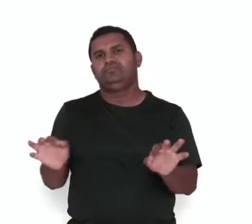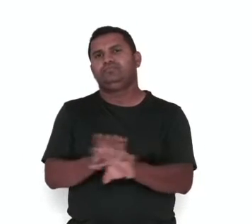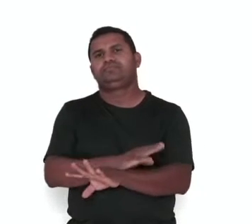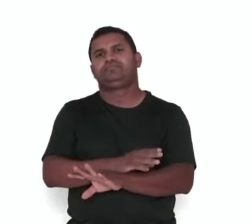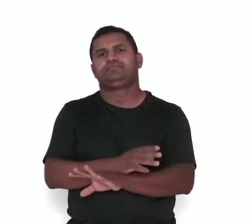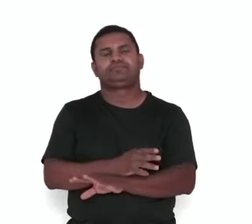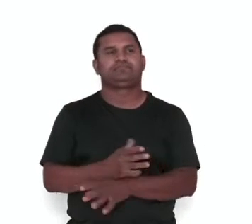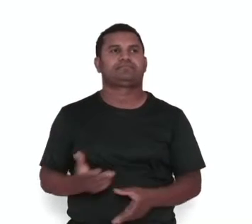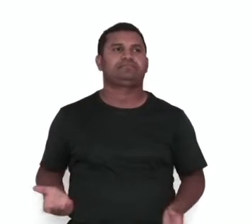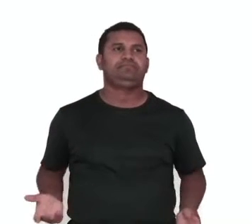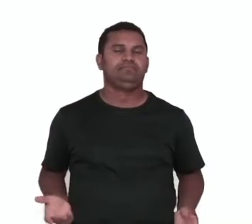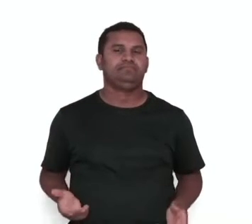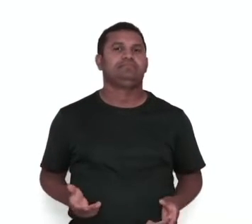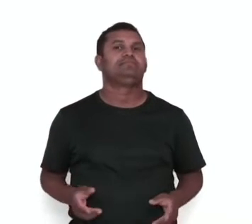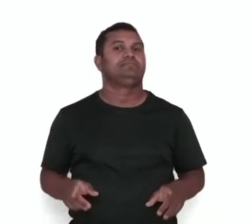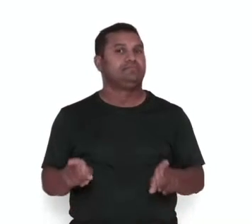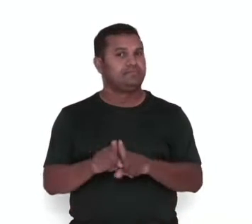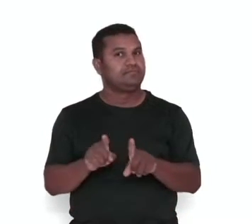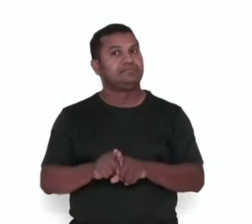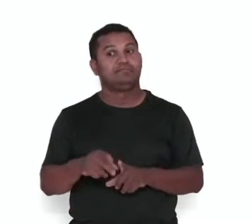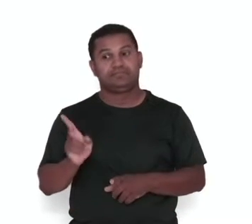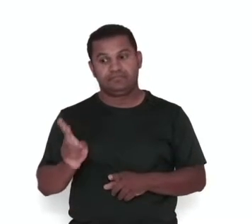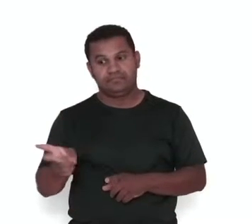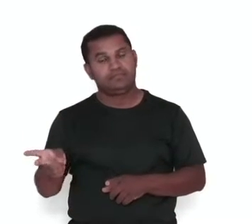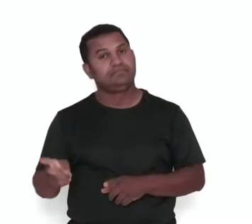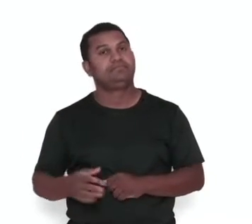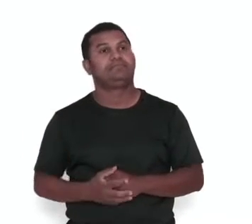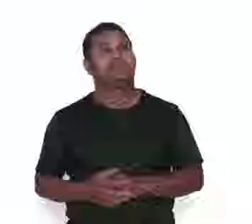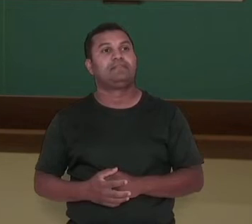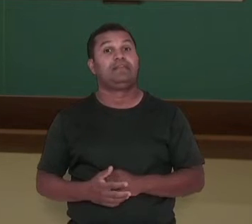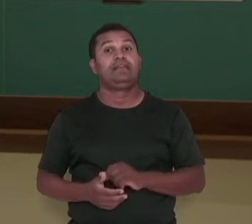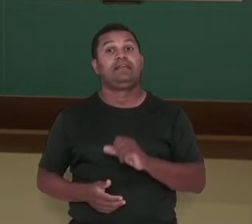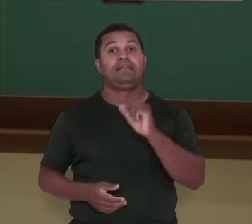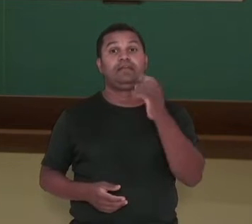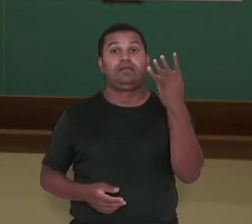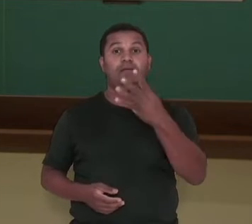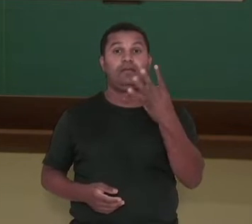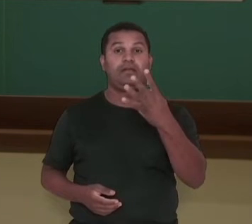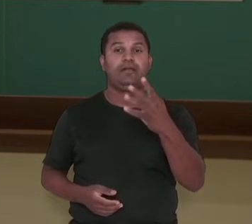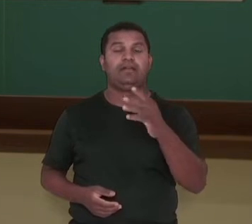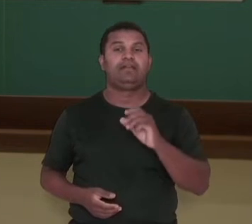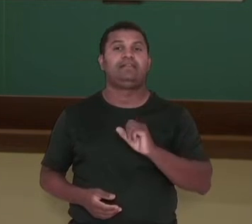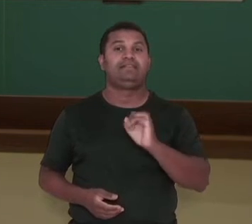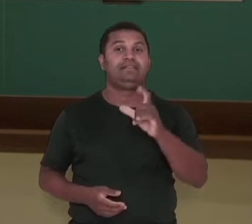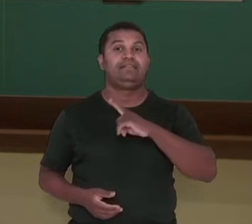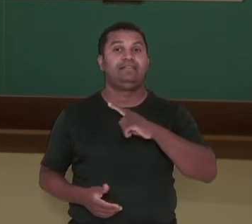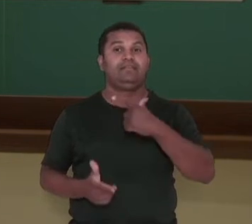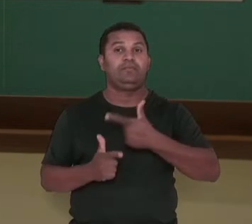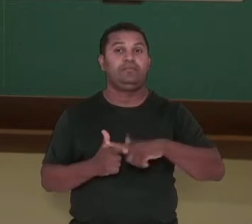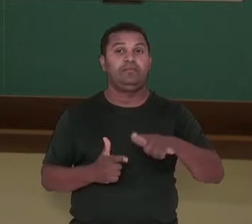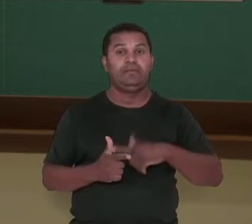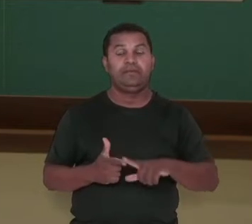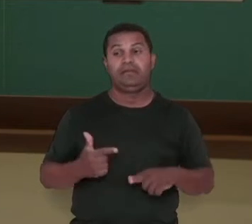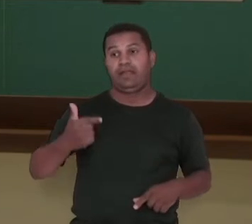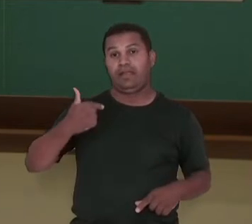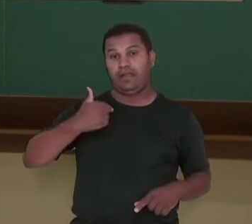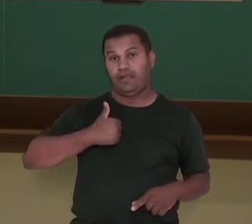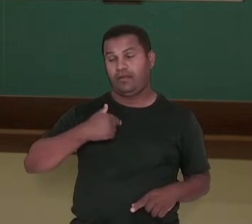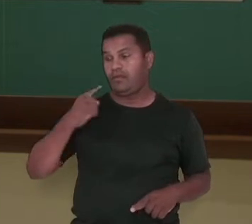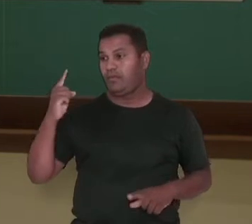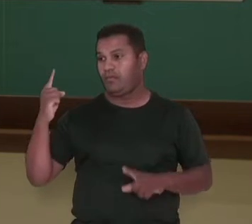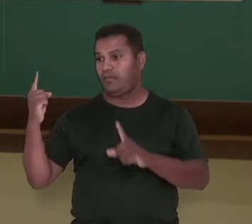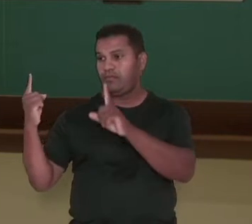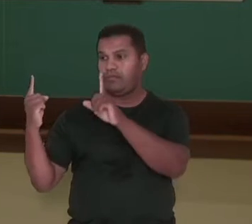alguma dificuldade com outra pessoa, vai conversar diretamente com ela e não espera que ela venha resolver com você. Tudo